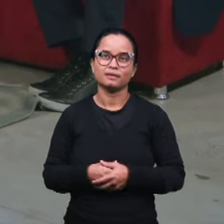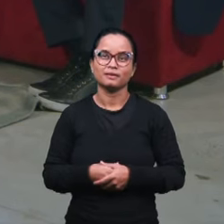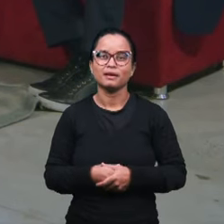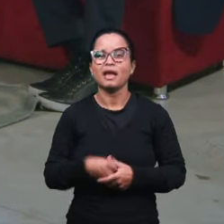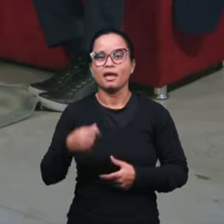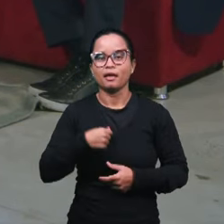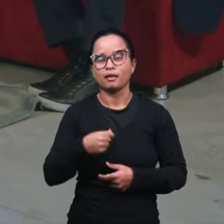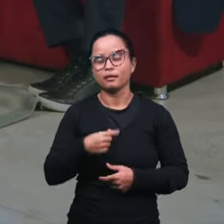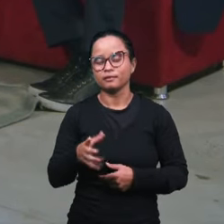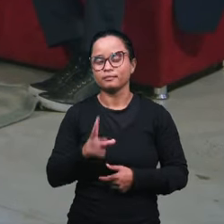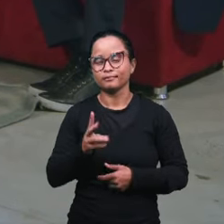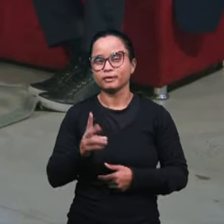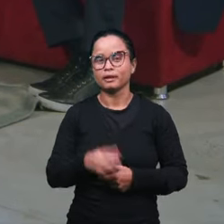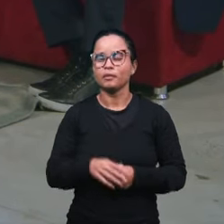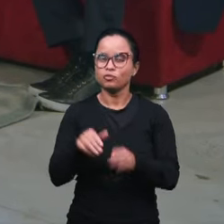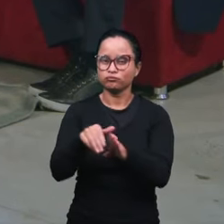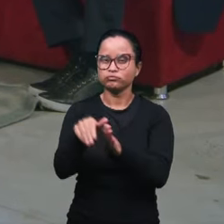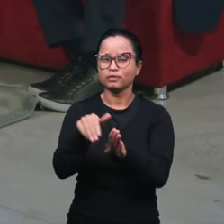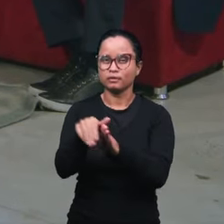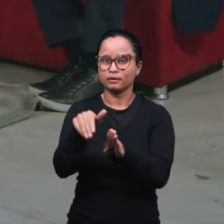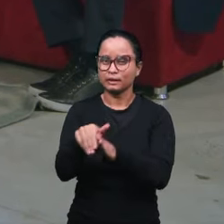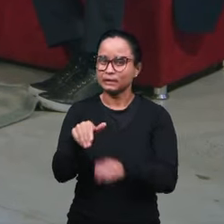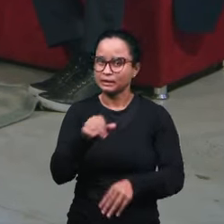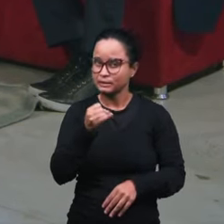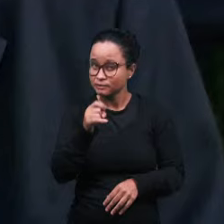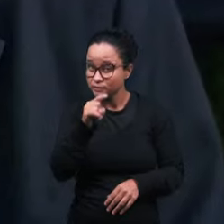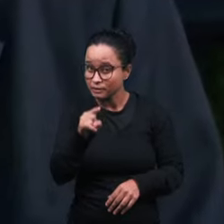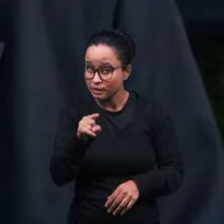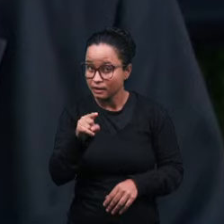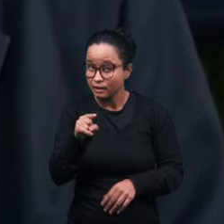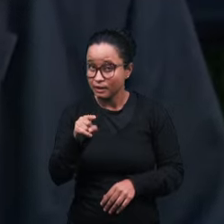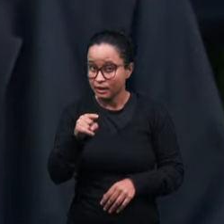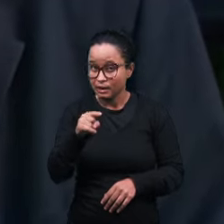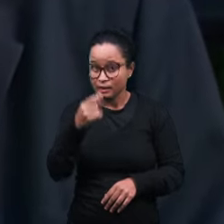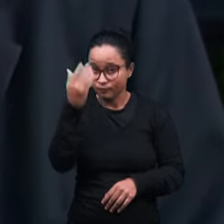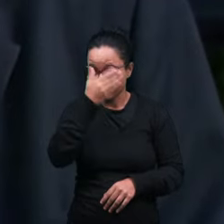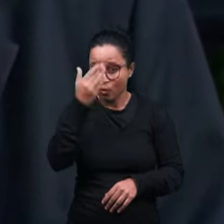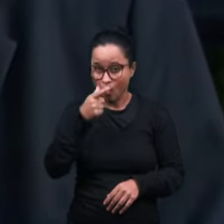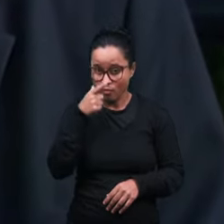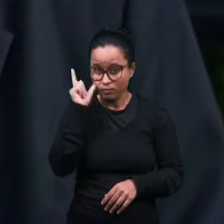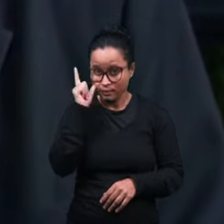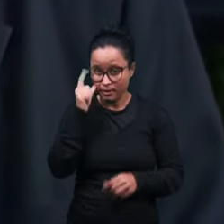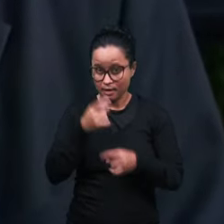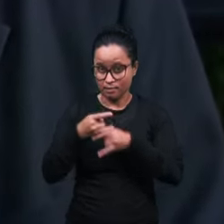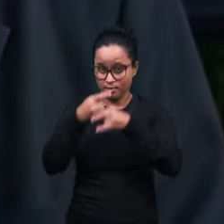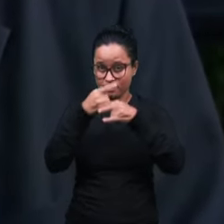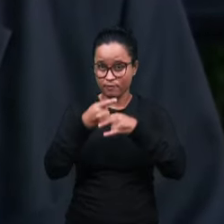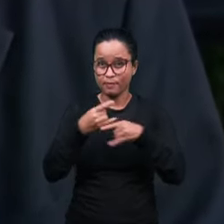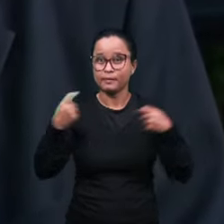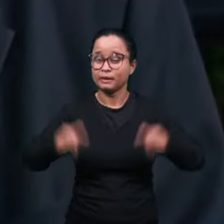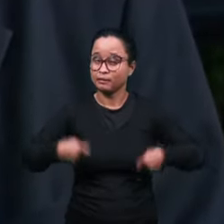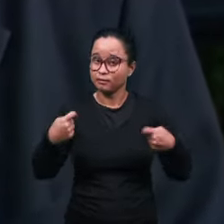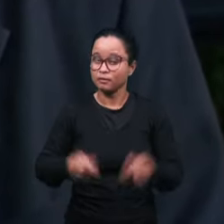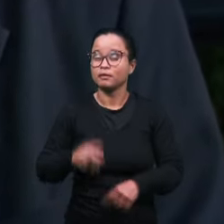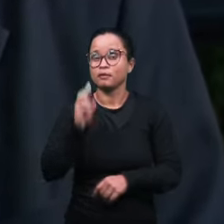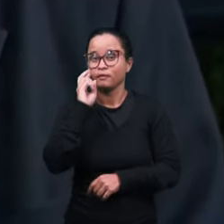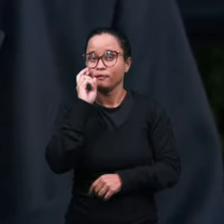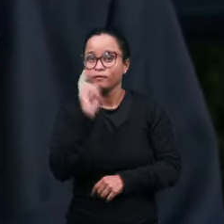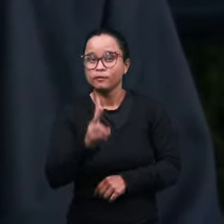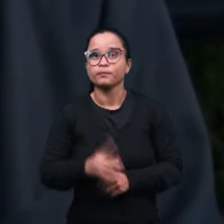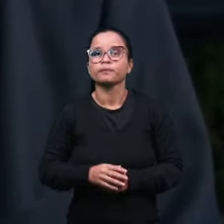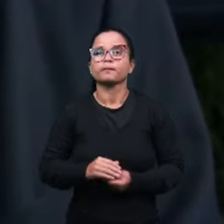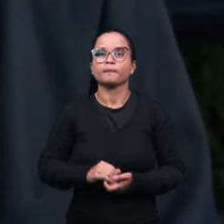muito, mas um conselho. Se você não assistiu a live de ontem, assista. Isso vai te ajudar bastante